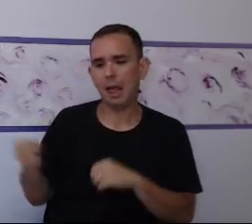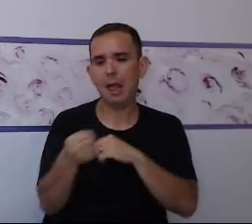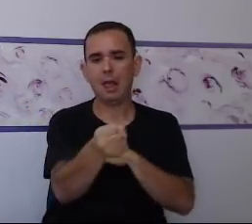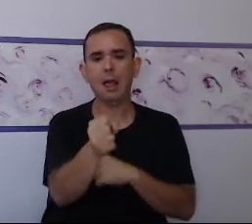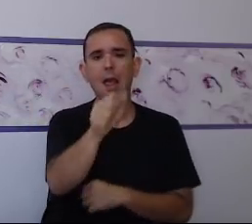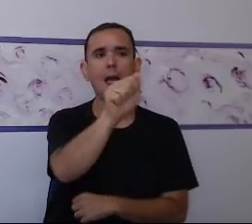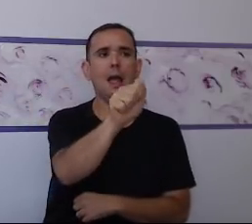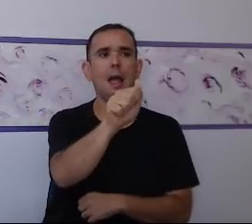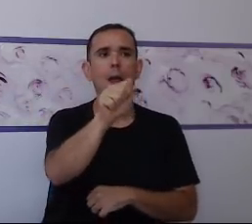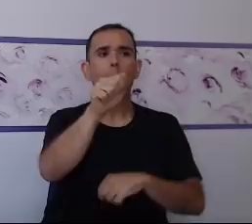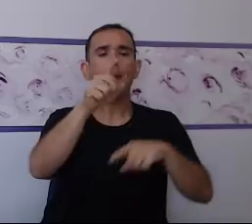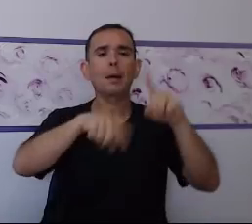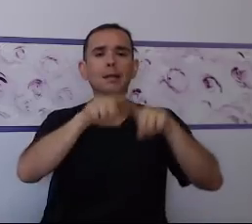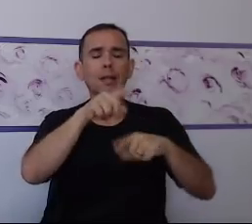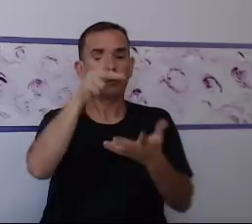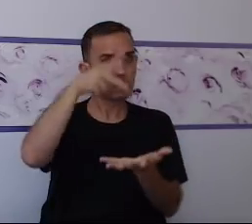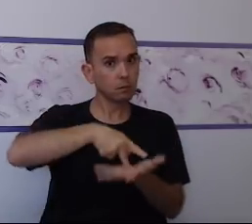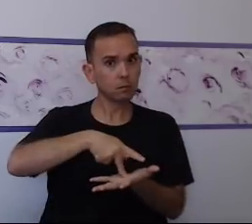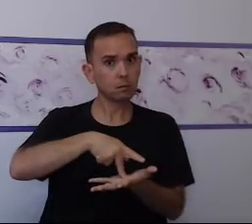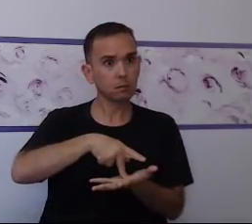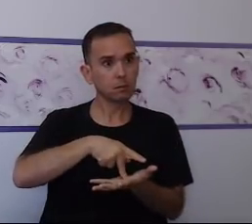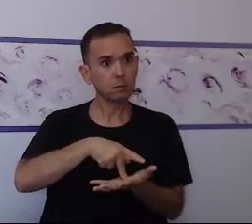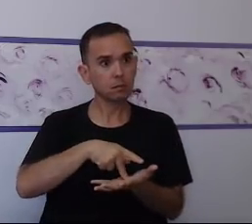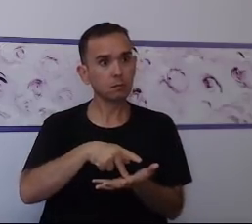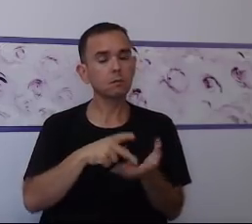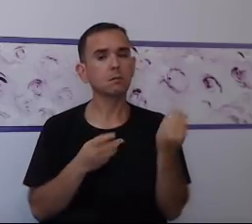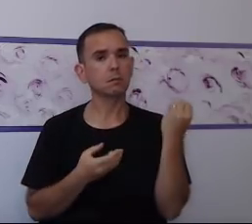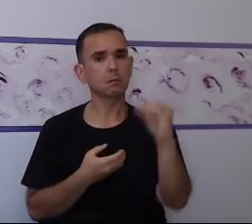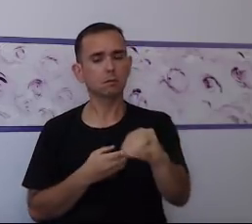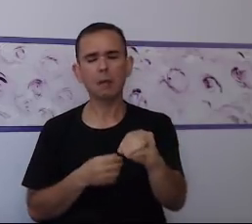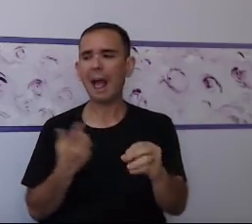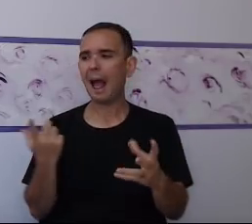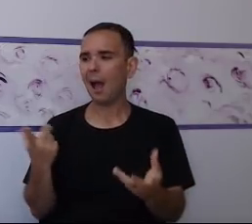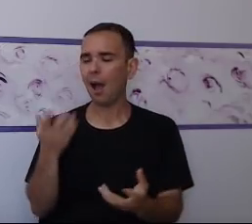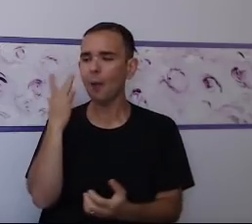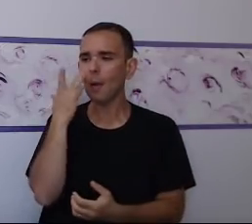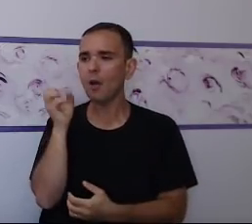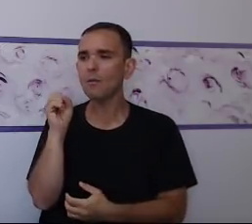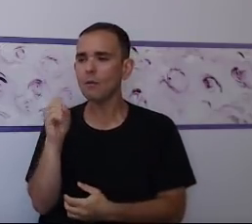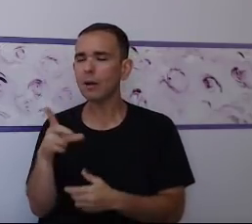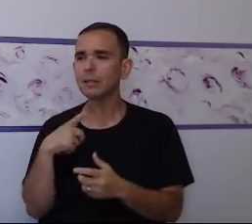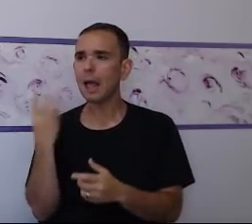A no material concreto, trago a letra A no material concreto. Ah, não, agora amanhã eu vou